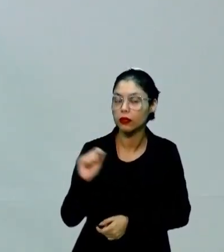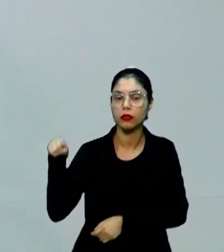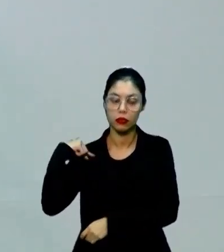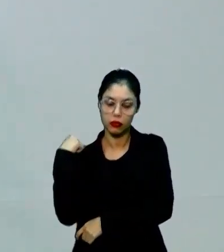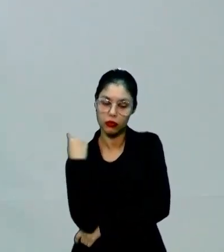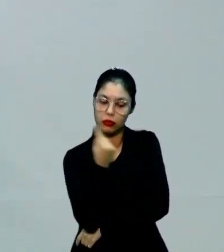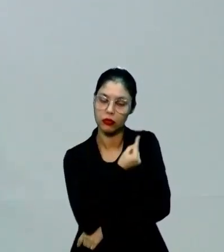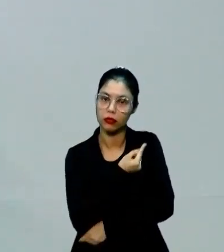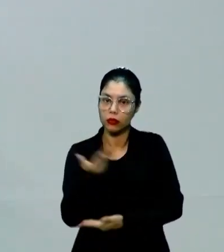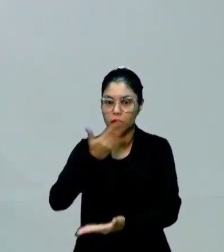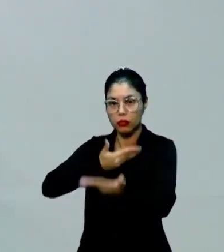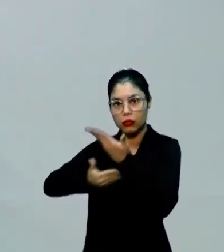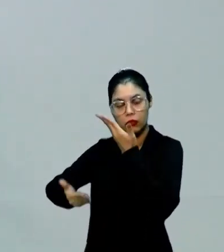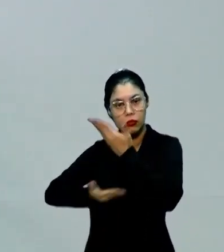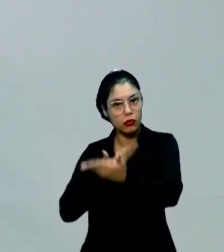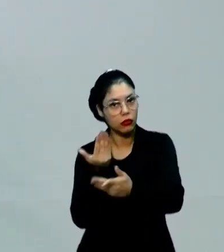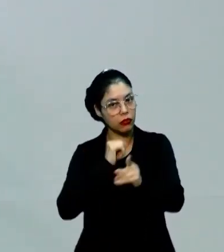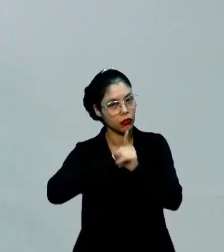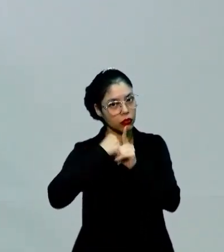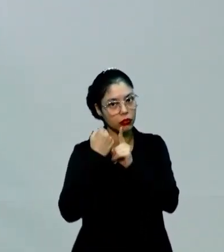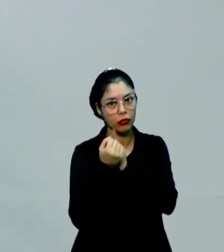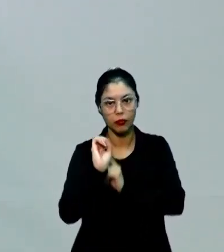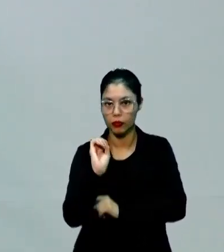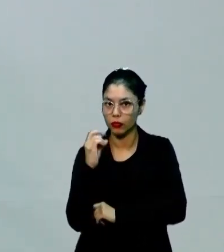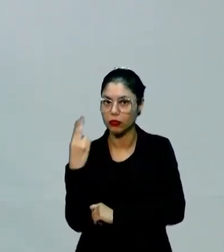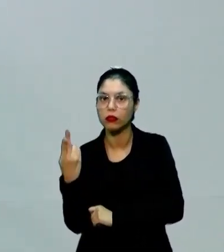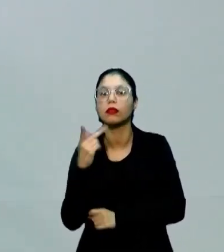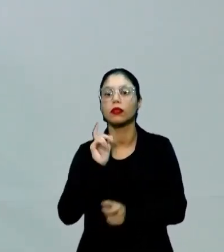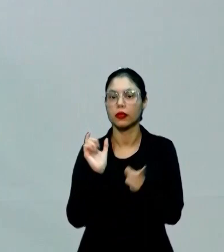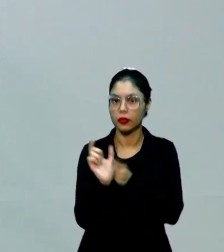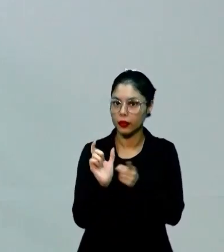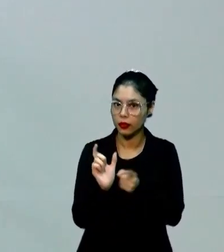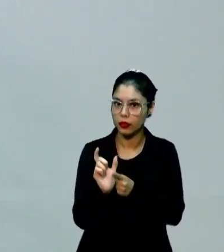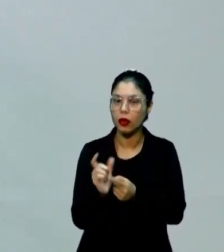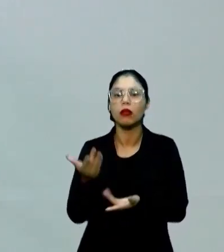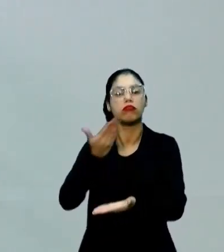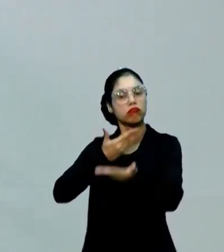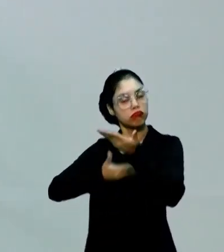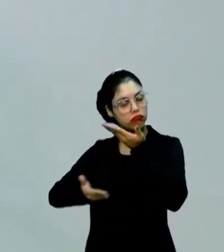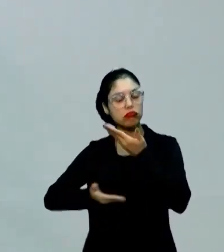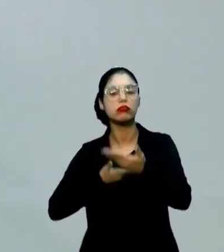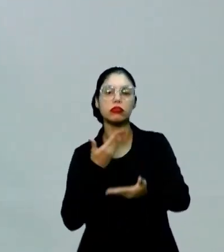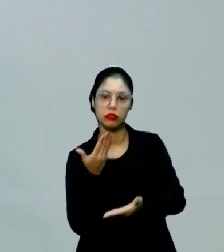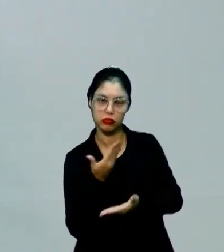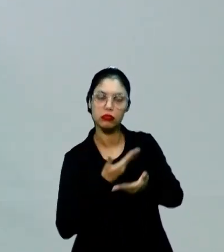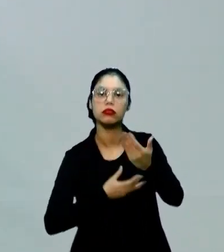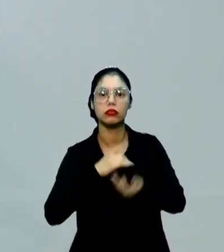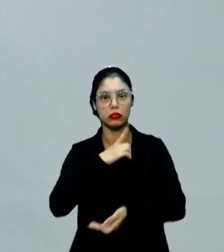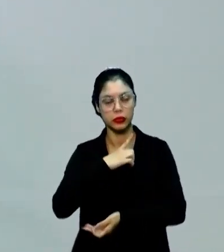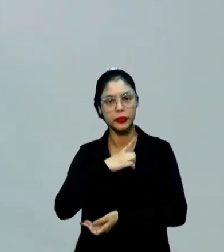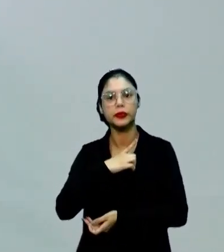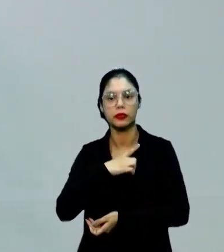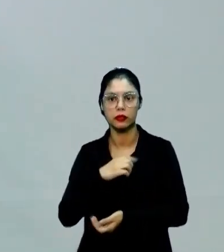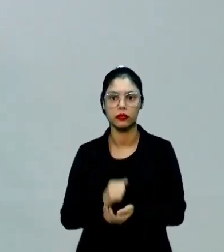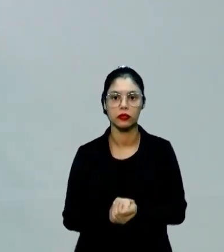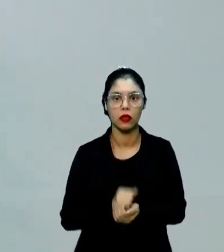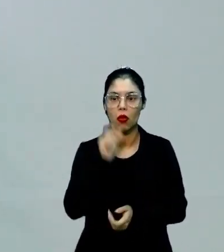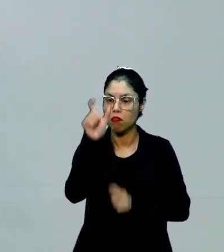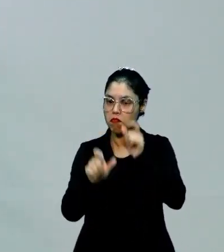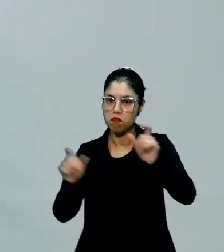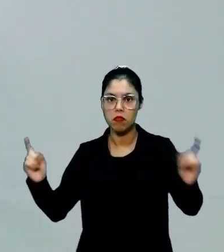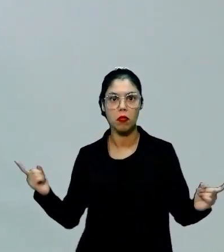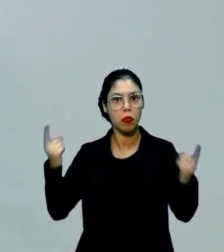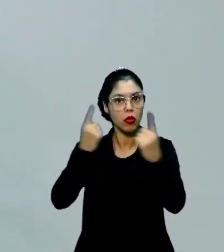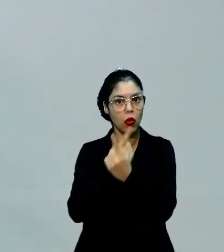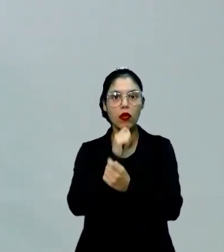nossas relações sociais, ou em outras palavras, a interação que nós vamos estabelecer uns com os